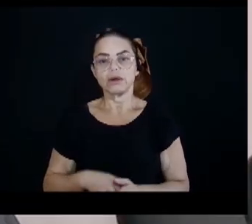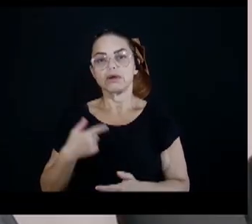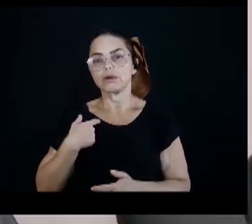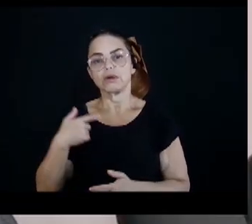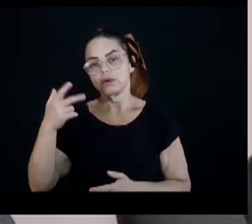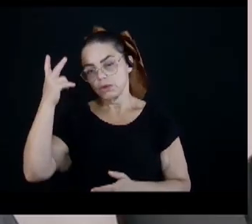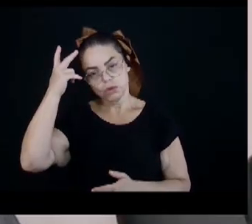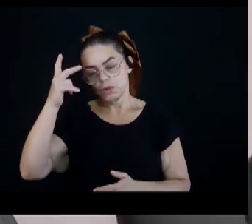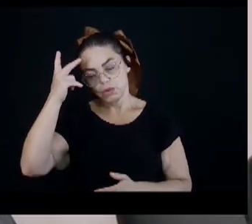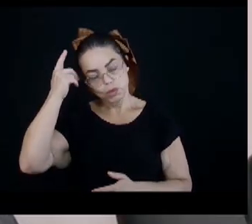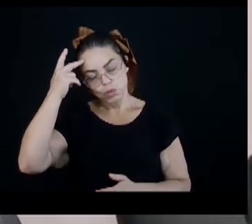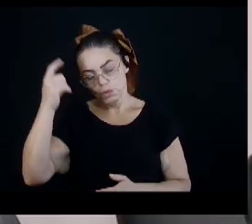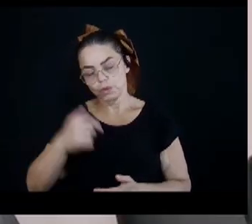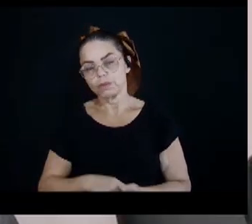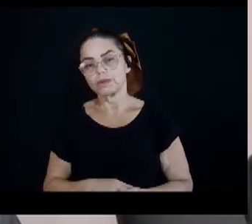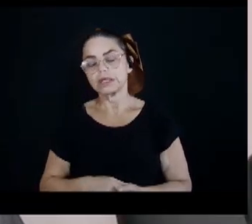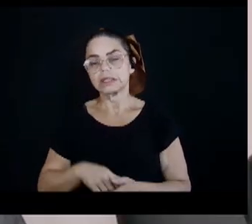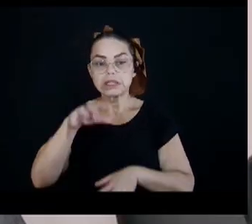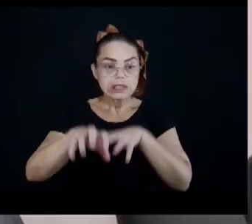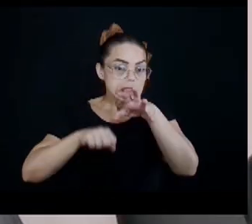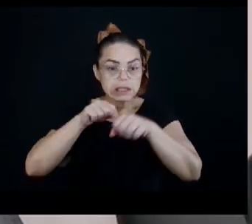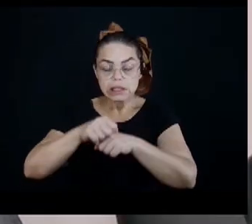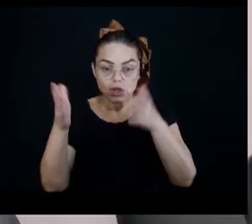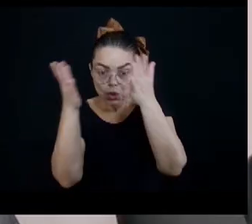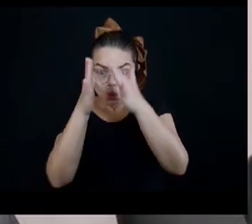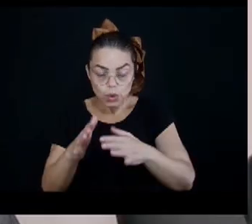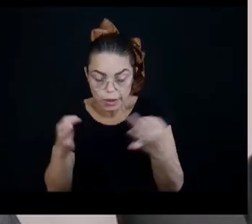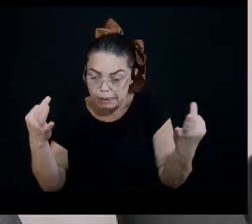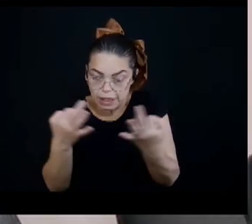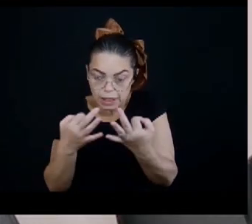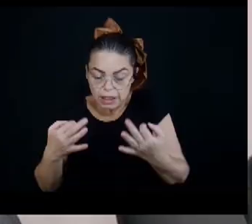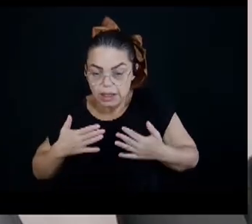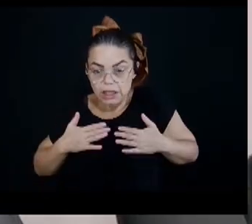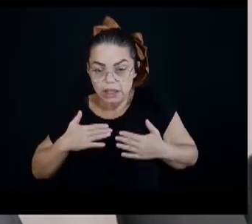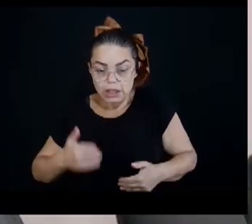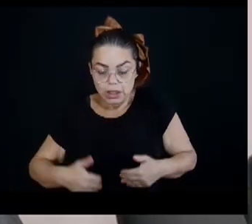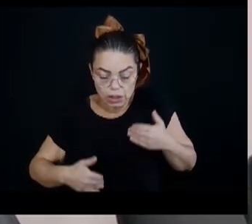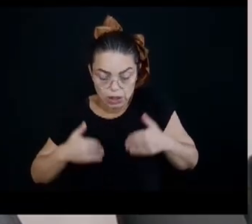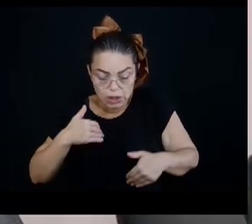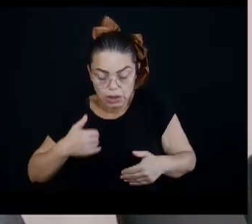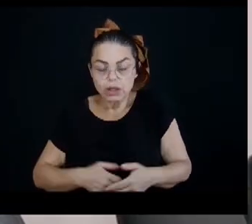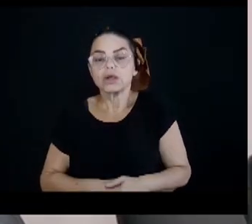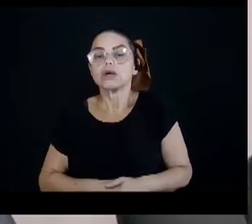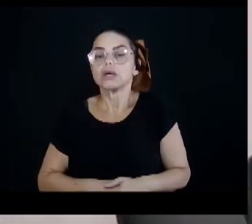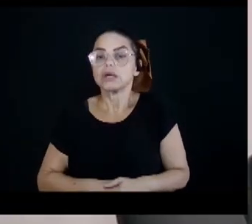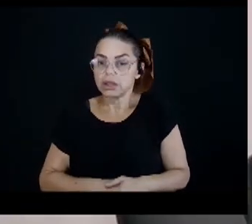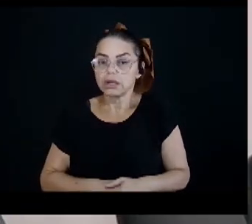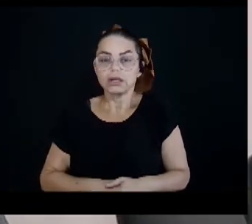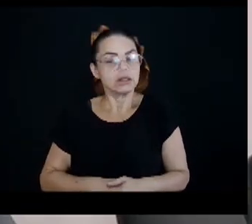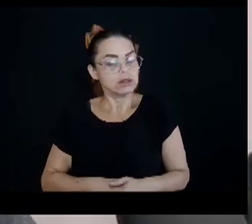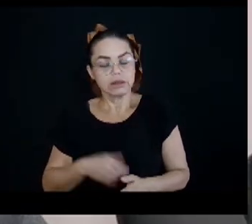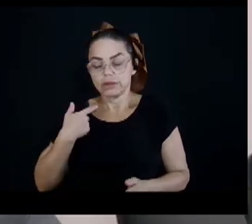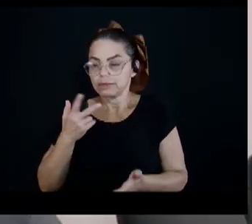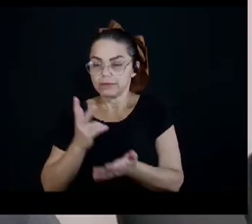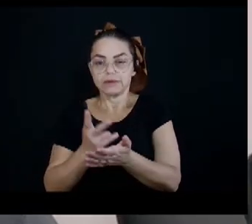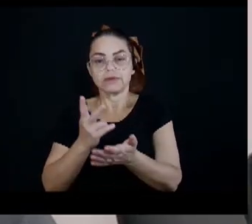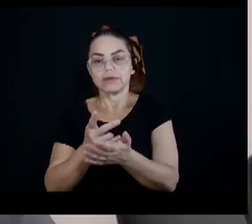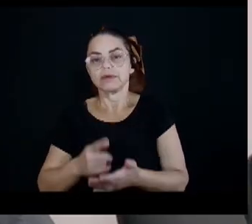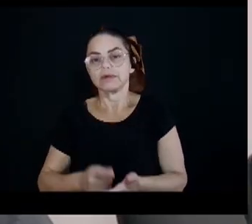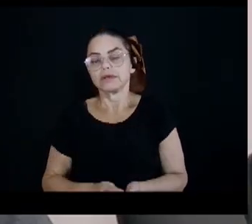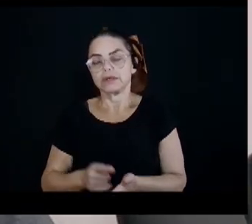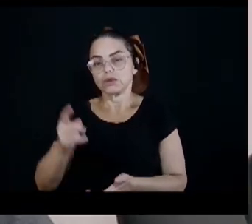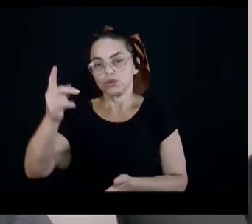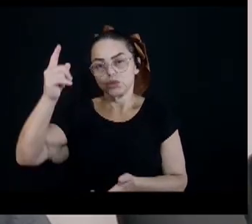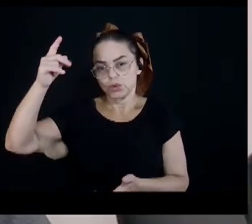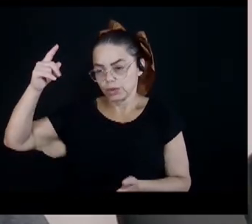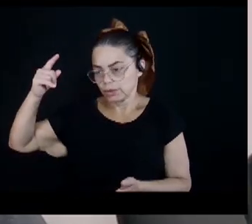essa busca pelo corpo perfeito, ele tem de ser uma busca de povo, né, que já faz décadas que as pessoas